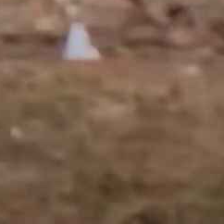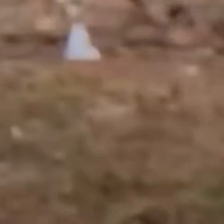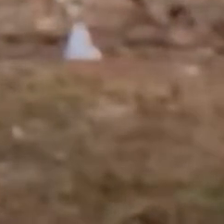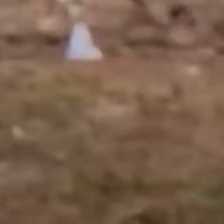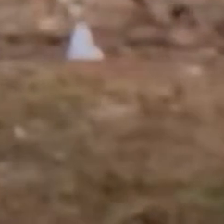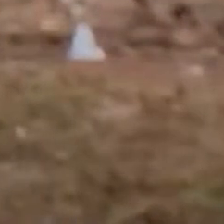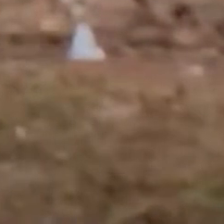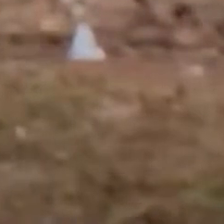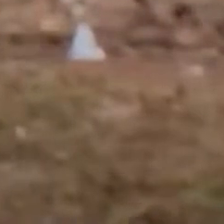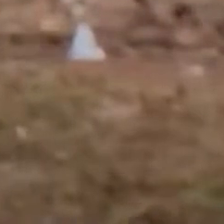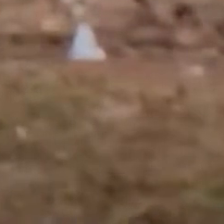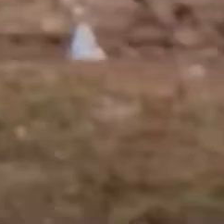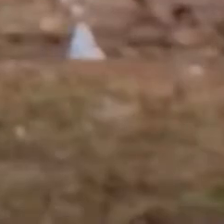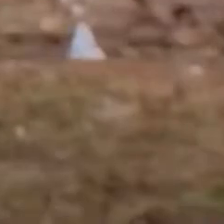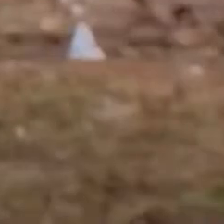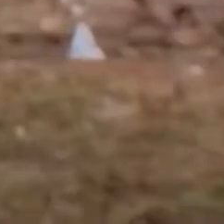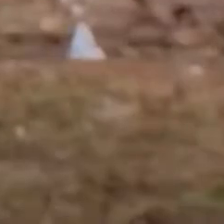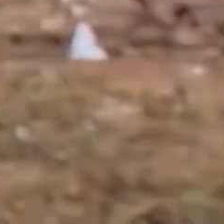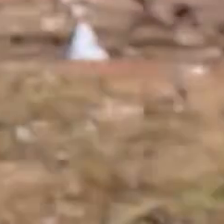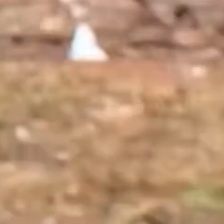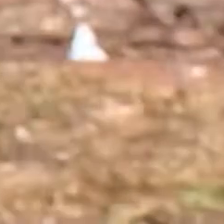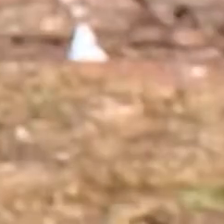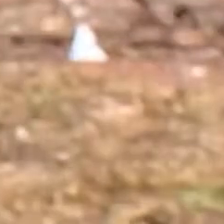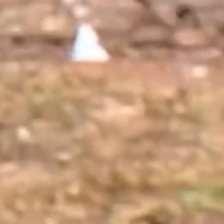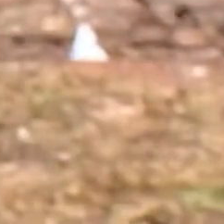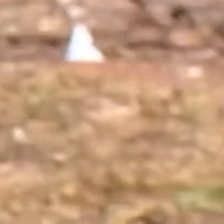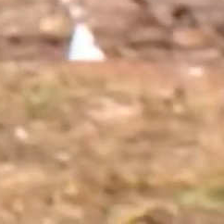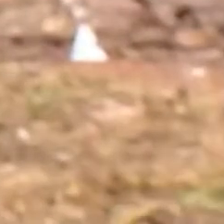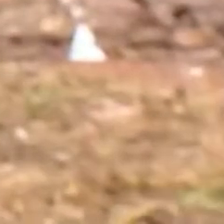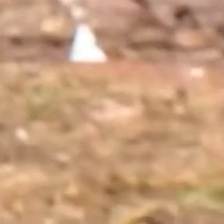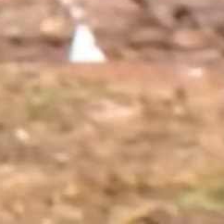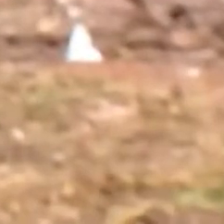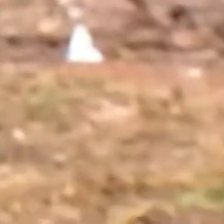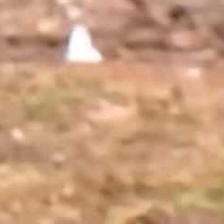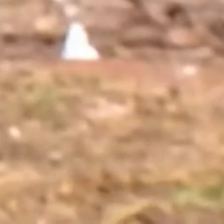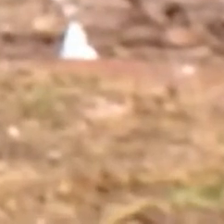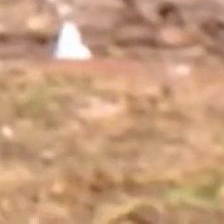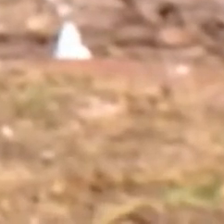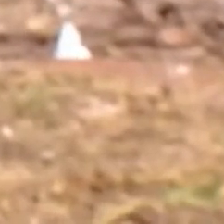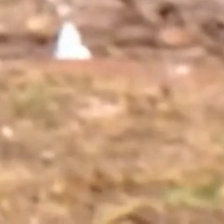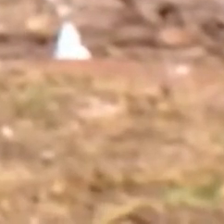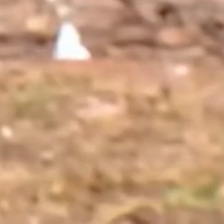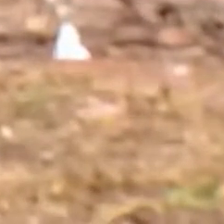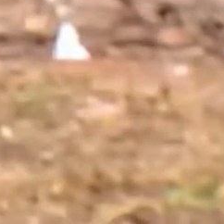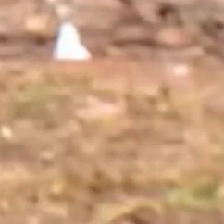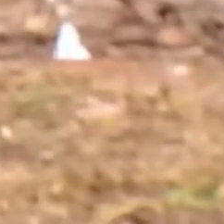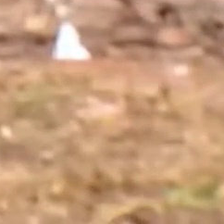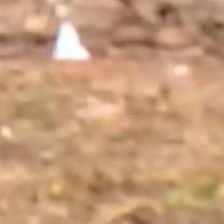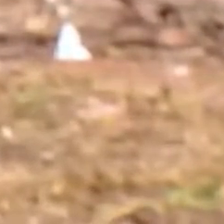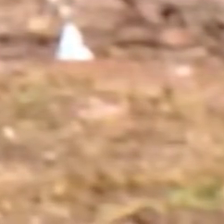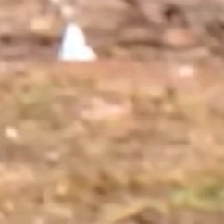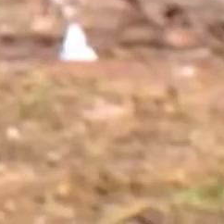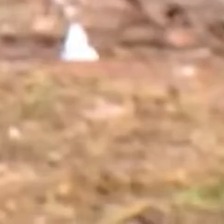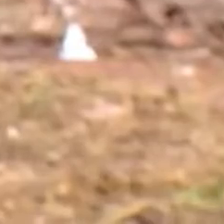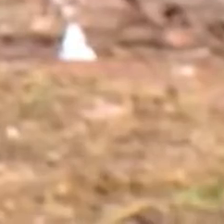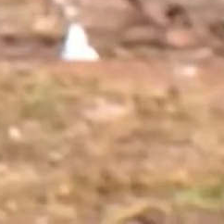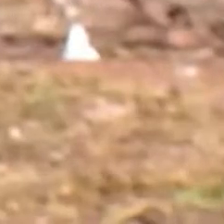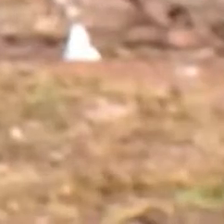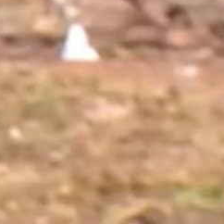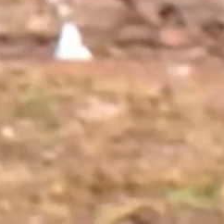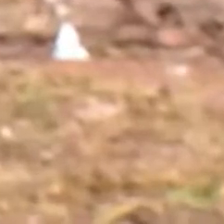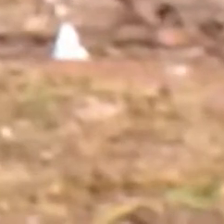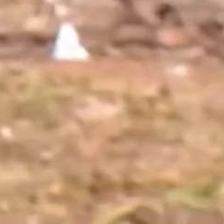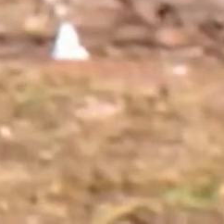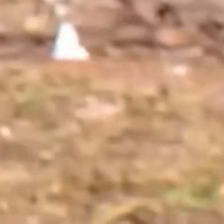nós. Porque hoje a gente tem um grupo muito grande de pessoas que andam de bike. E, infelizmente, é muito perigoso. E a